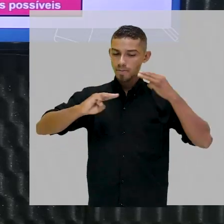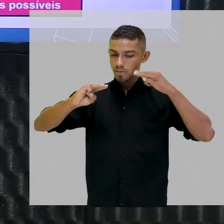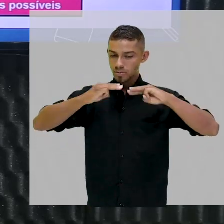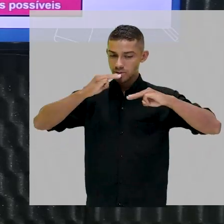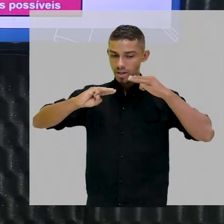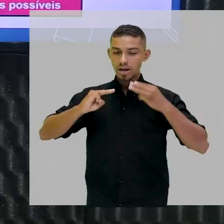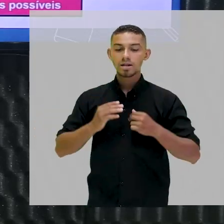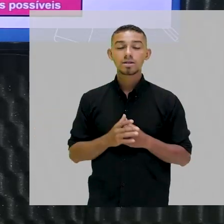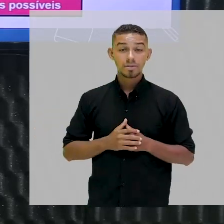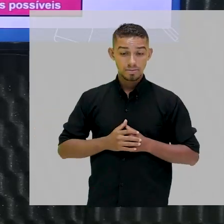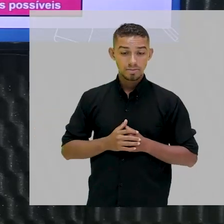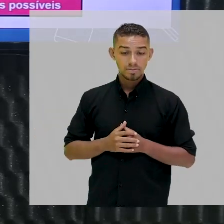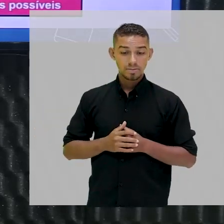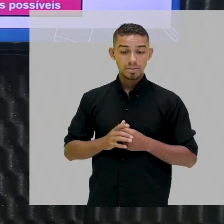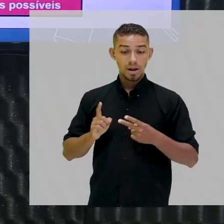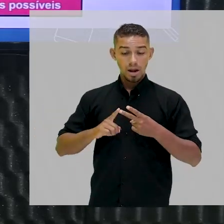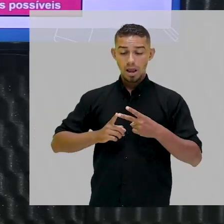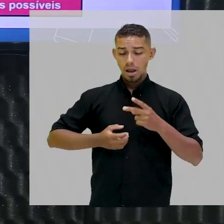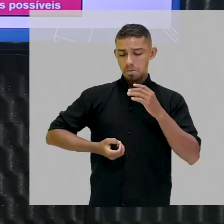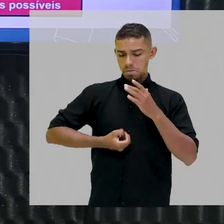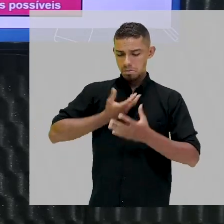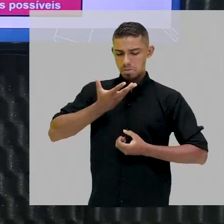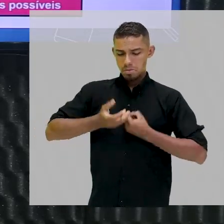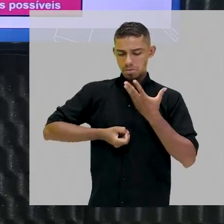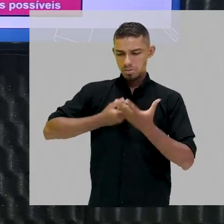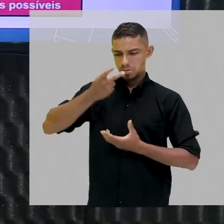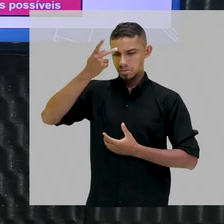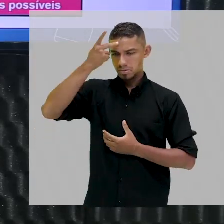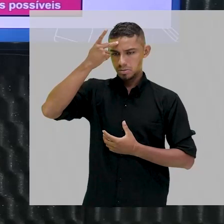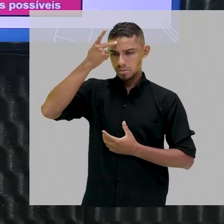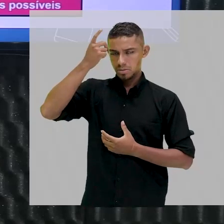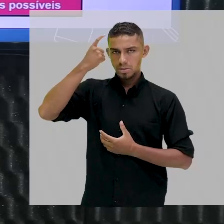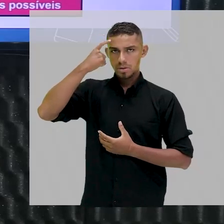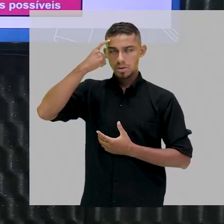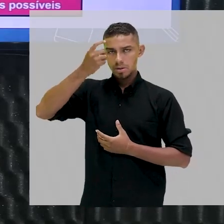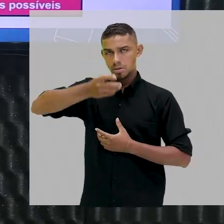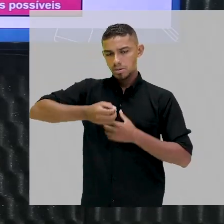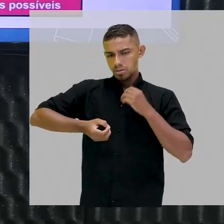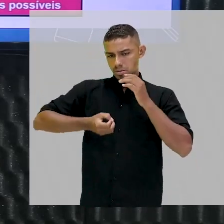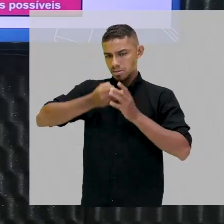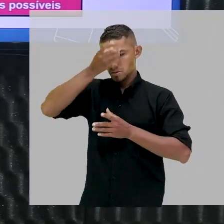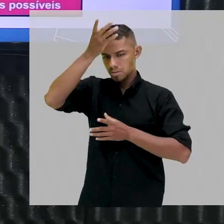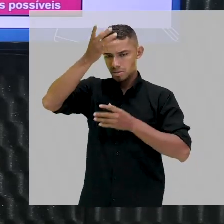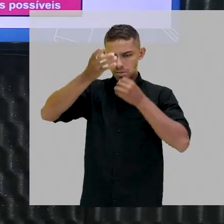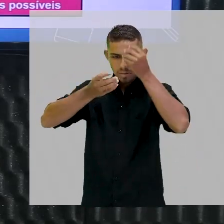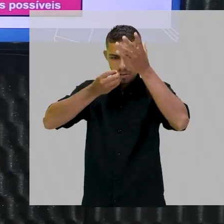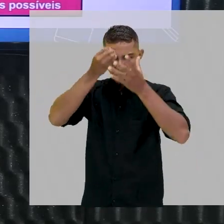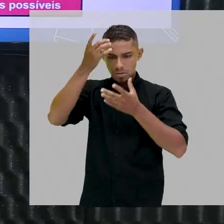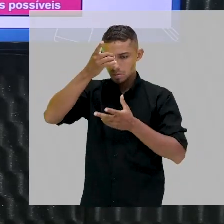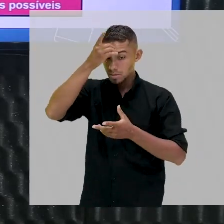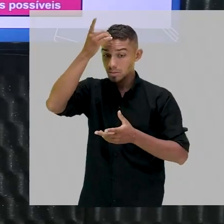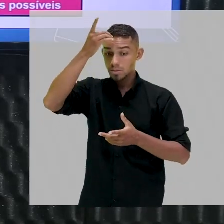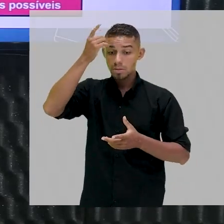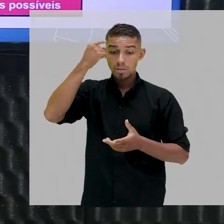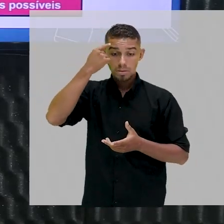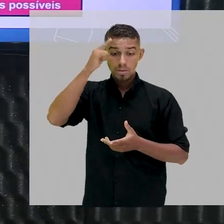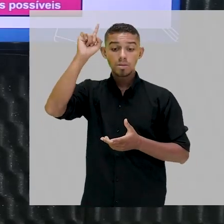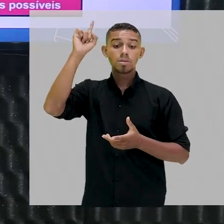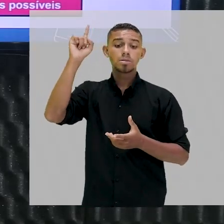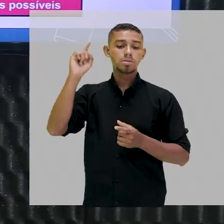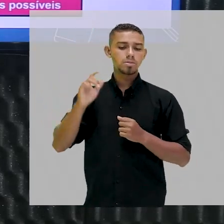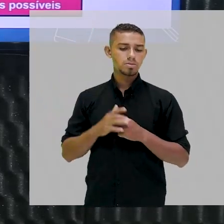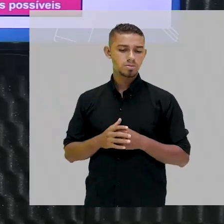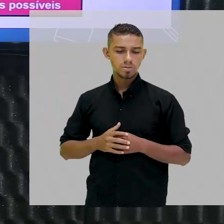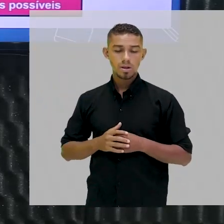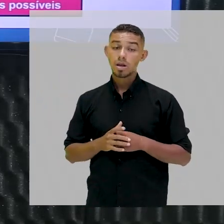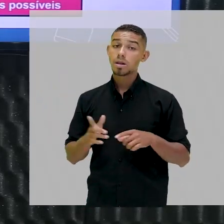musicalidade, a questão da criatividade na execução desses movimentos, a dificuldade